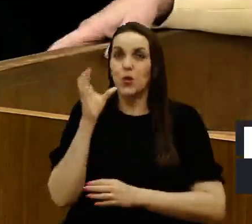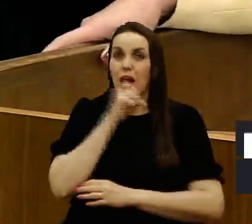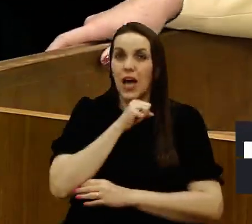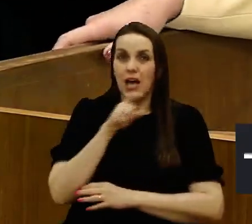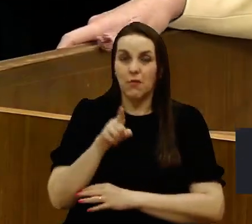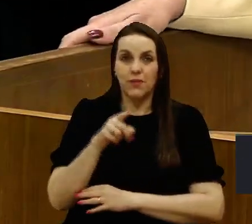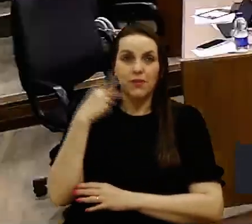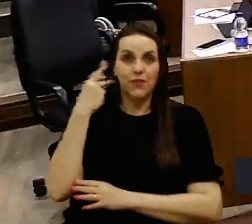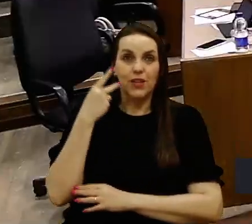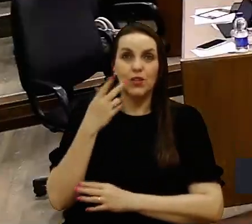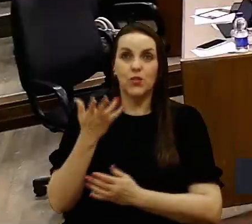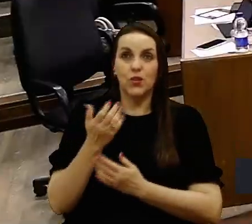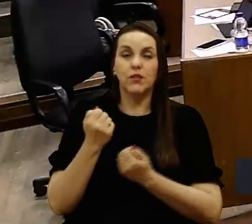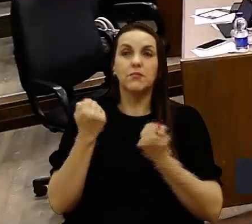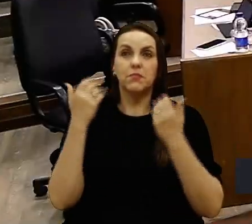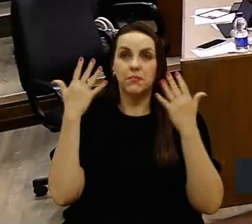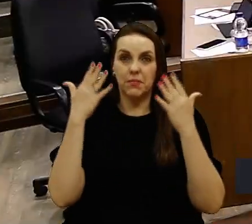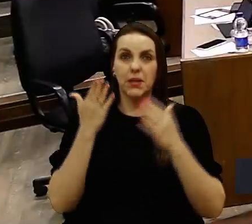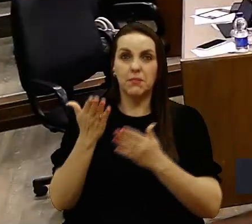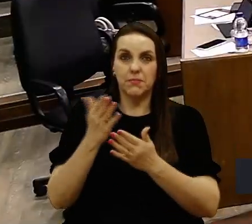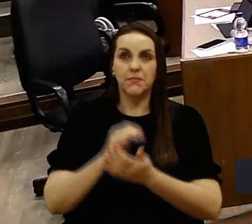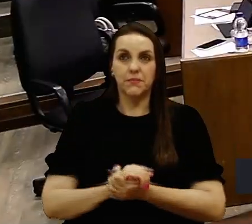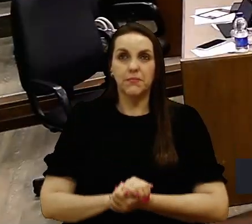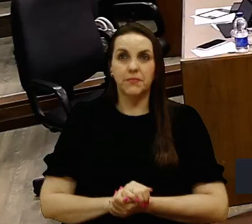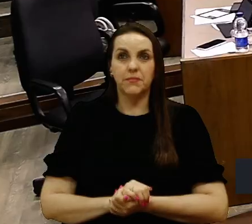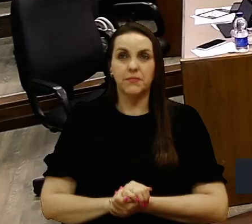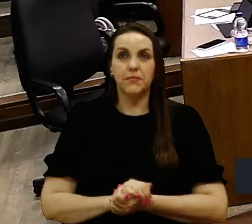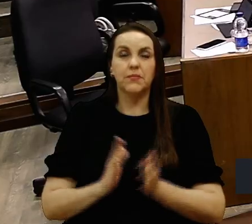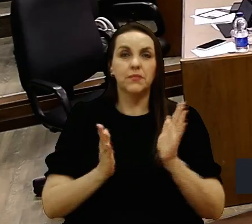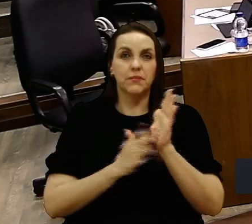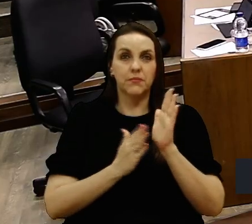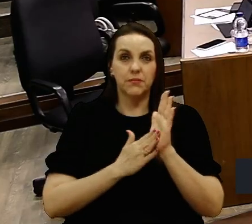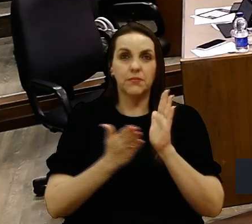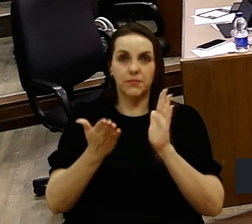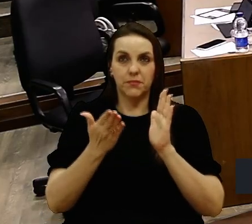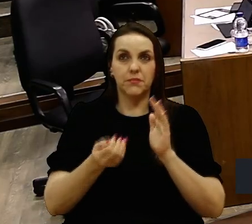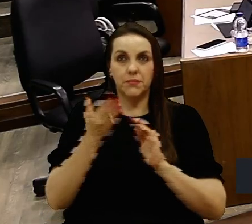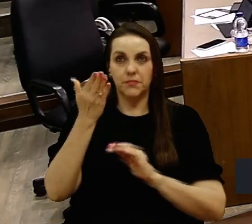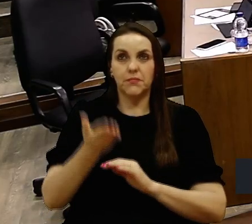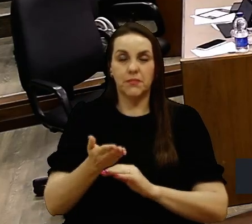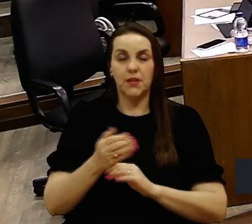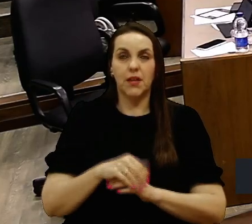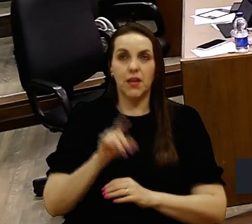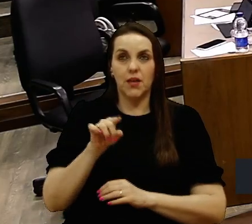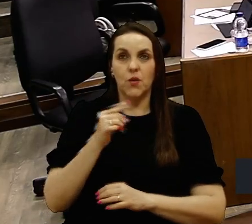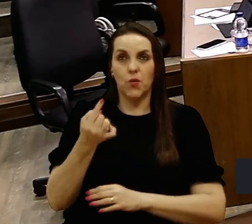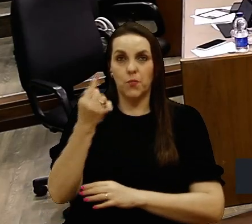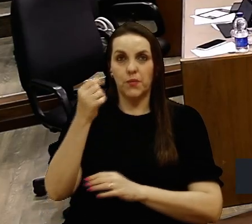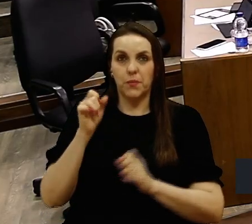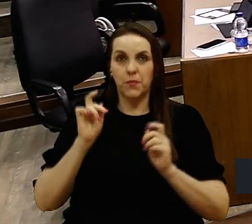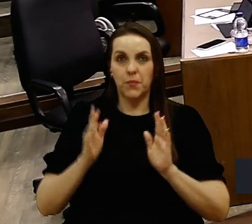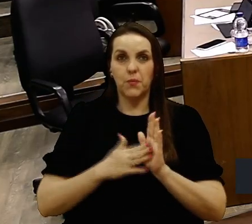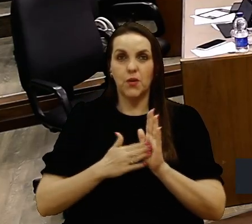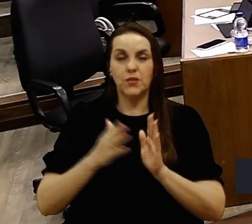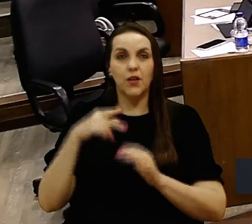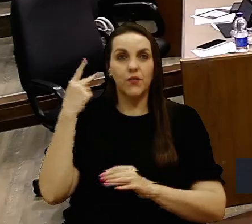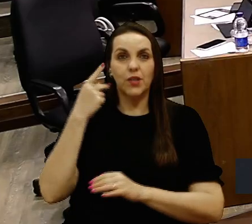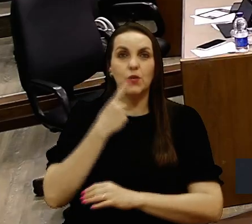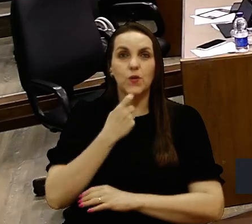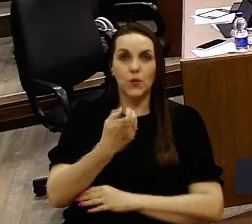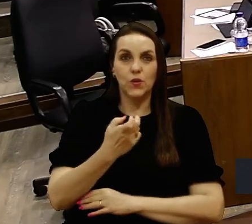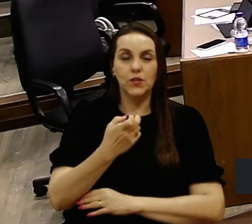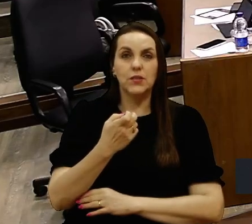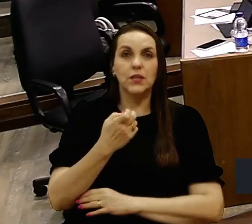vereadora Rose, eu tenho que lhe parabenizar, né, pela essa proposição, a senhora que é uma das proponentes, né, a vereadora Rose Frigerio, a